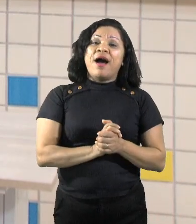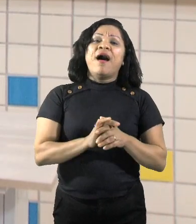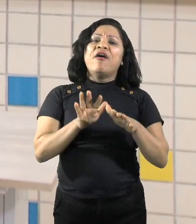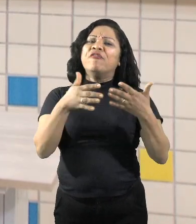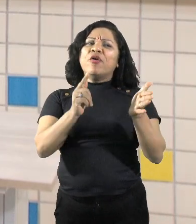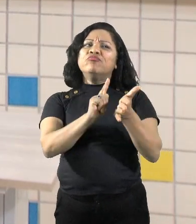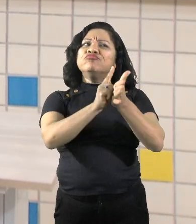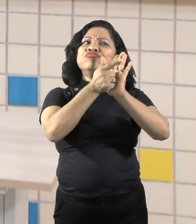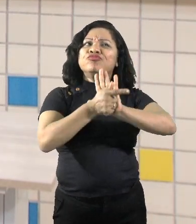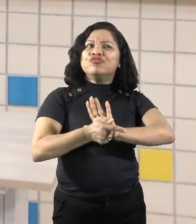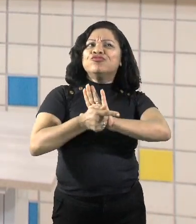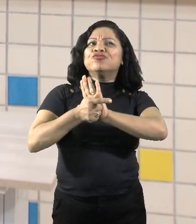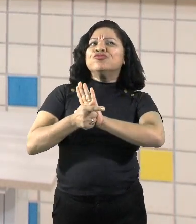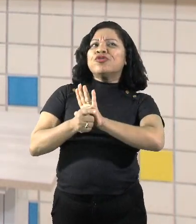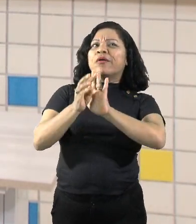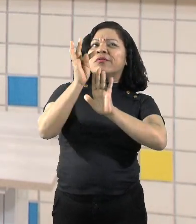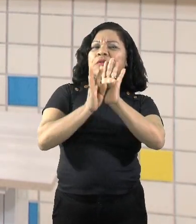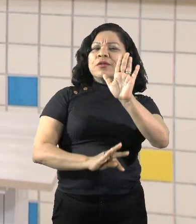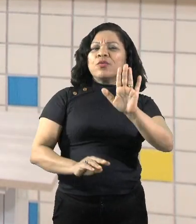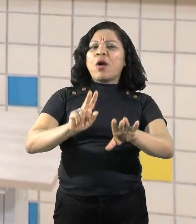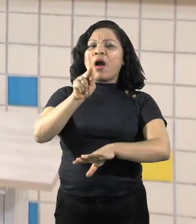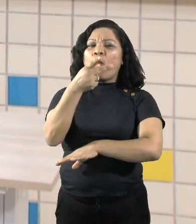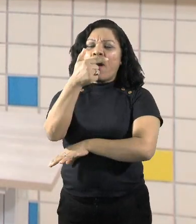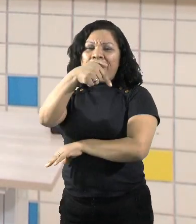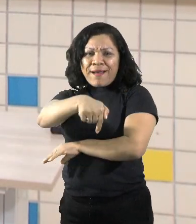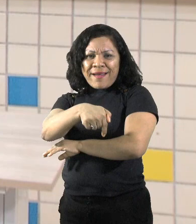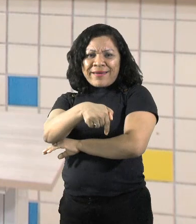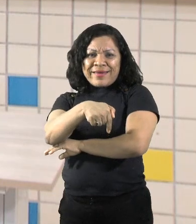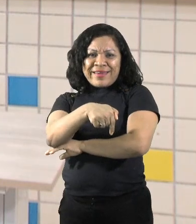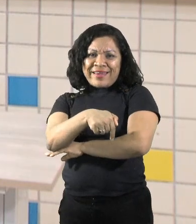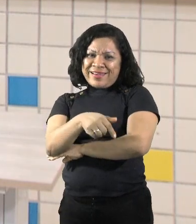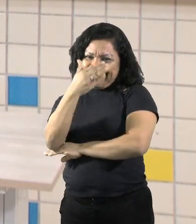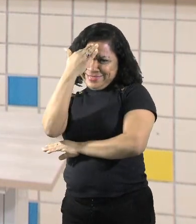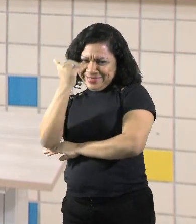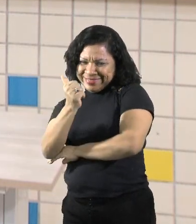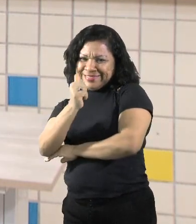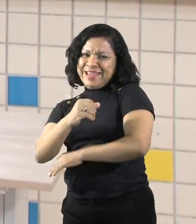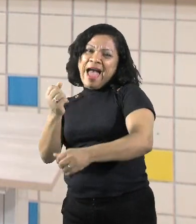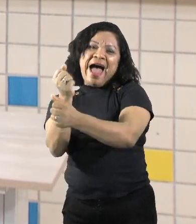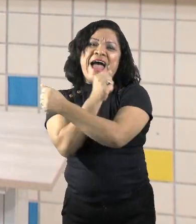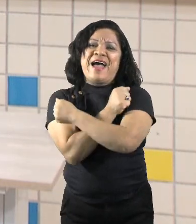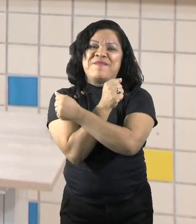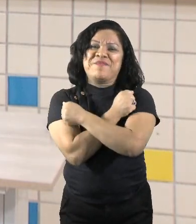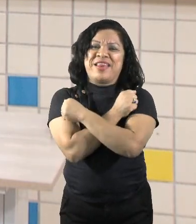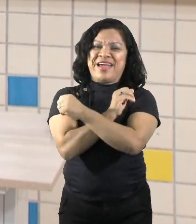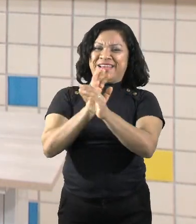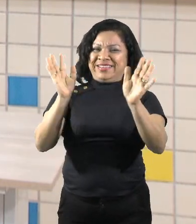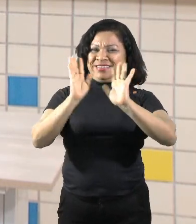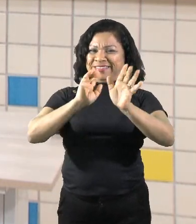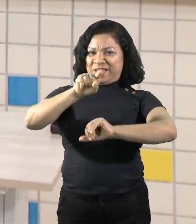HQ e você vai descobrir. Abraços de sabedoria e até a próxima aula.